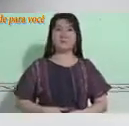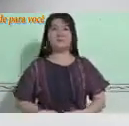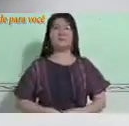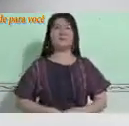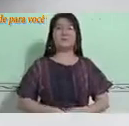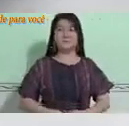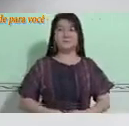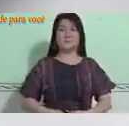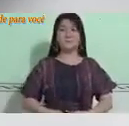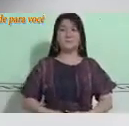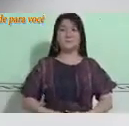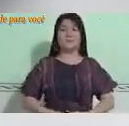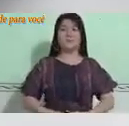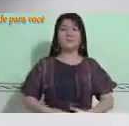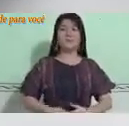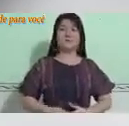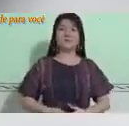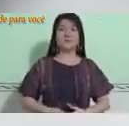TESTEDGRAVIDEZESTA, acento agudo,